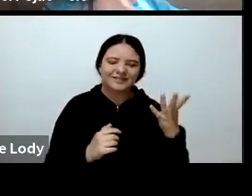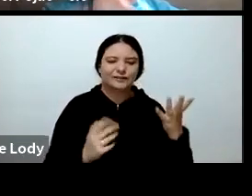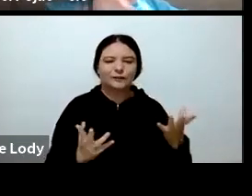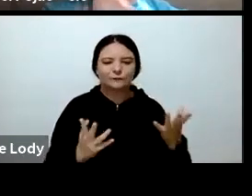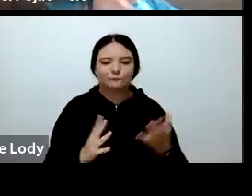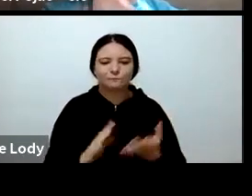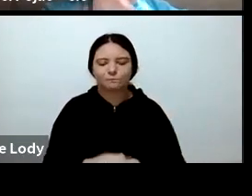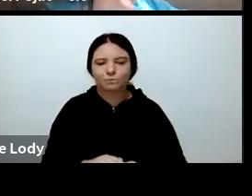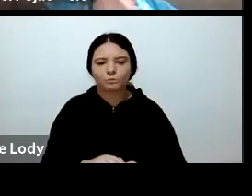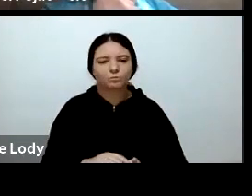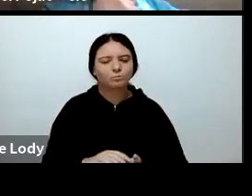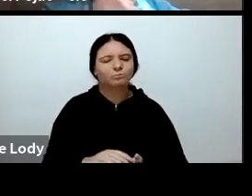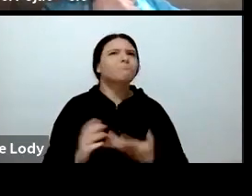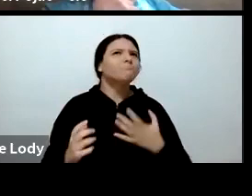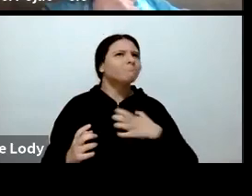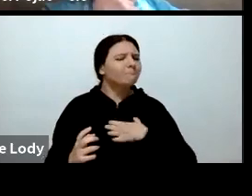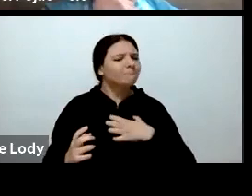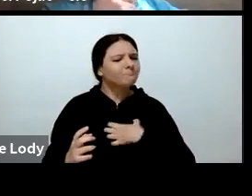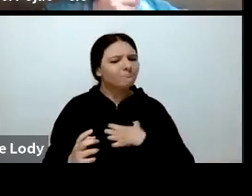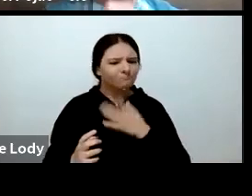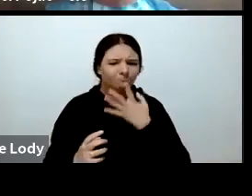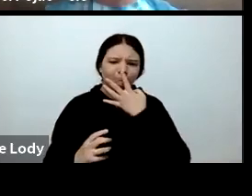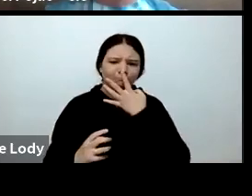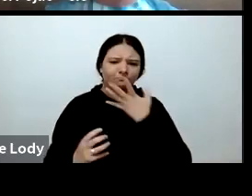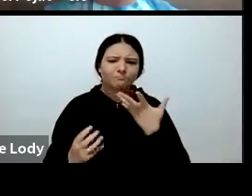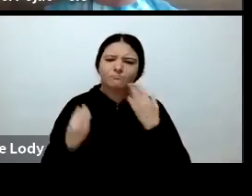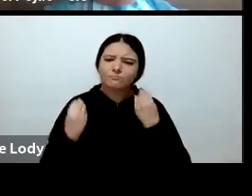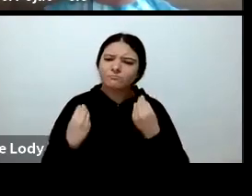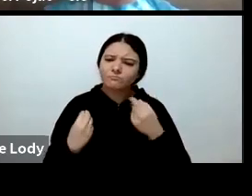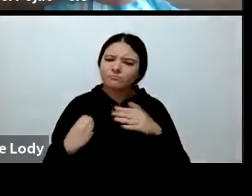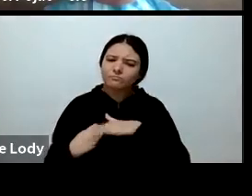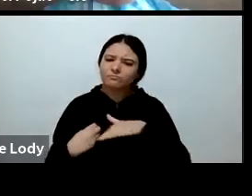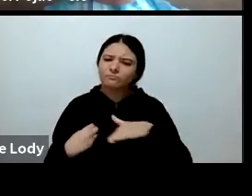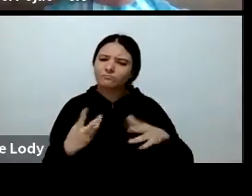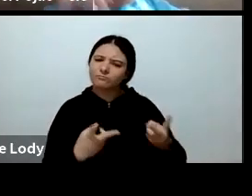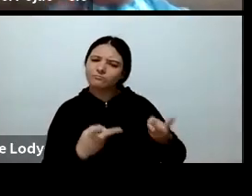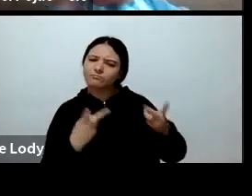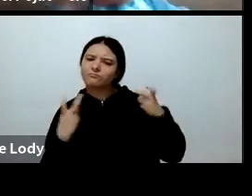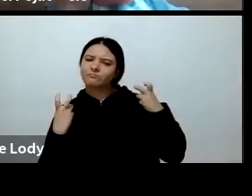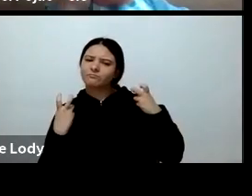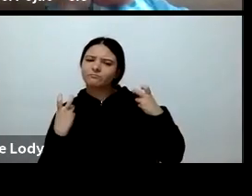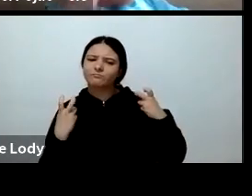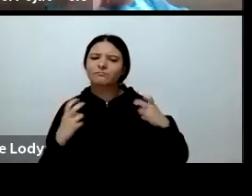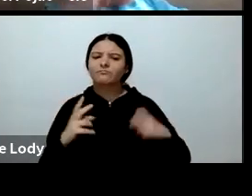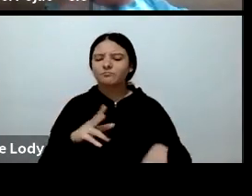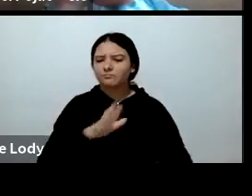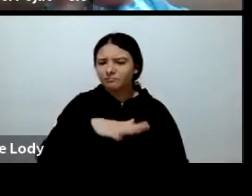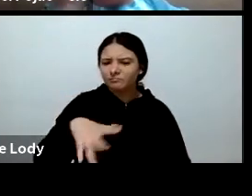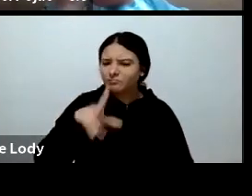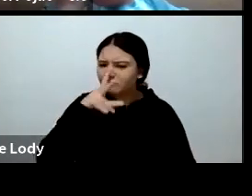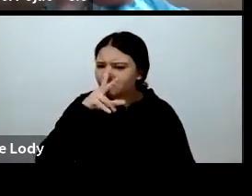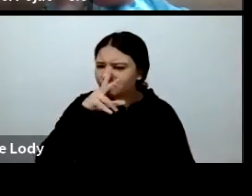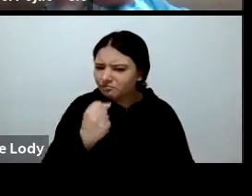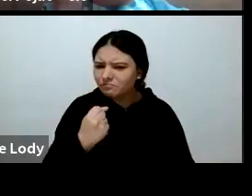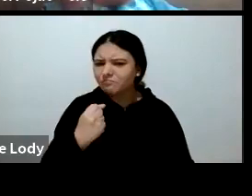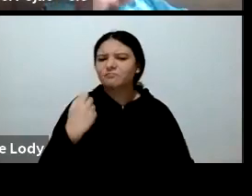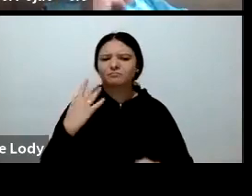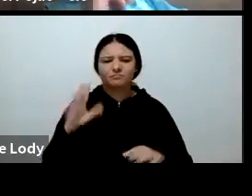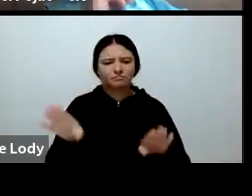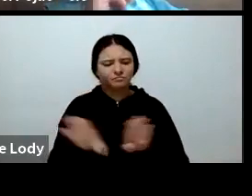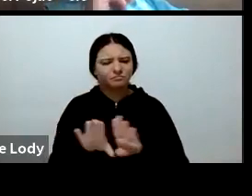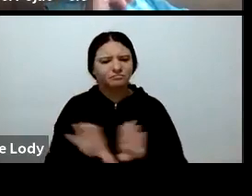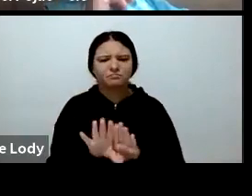absolutamente mobilizada de pensar que a criança conseguiu perceber a força dessas crianças que tomam posse